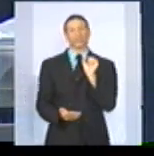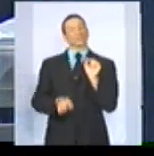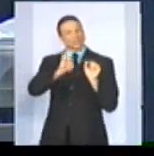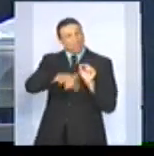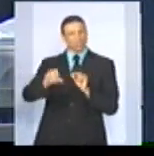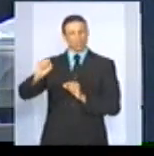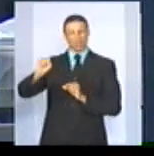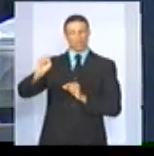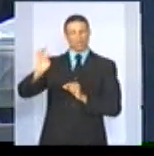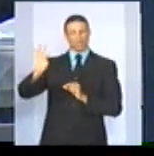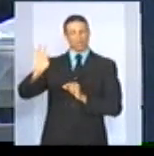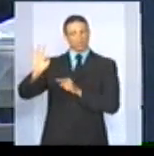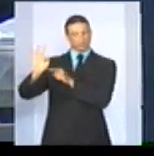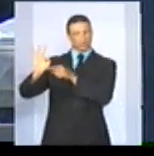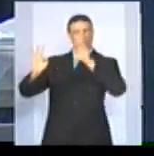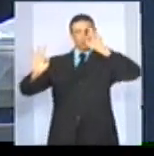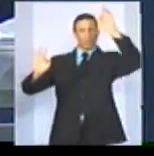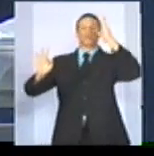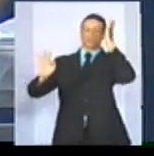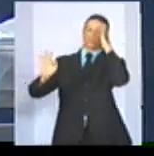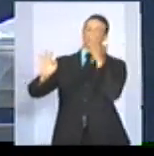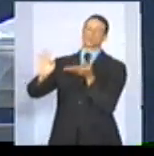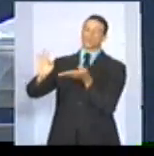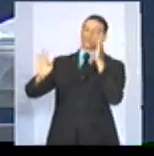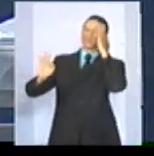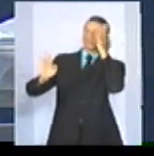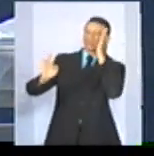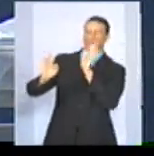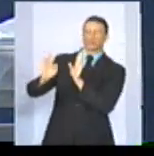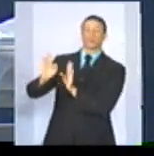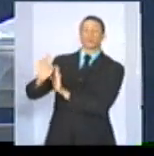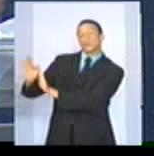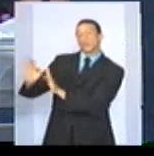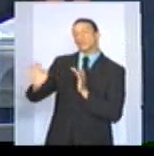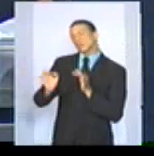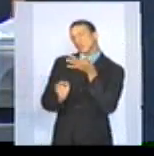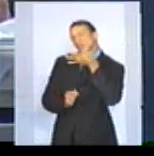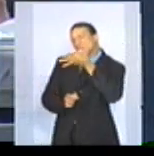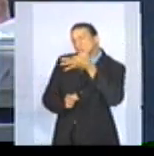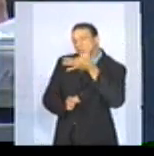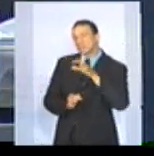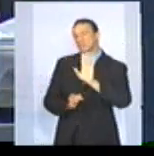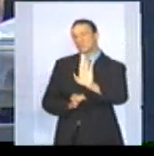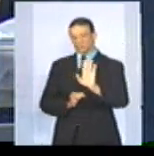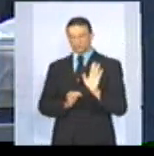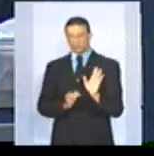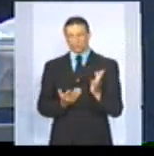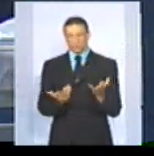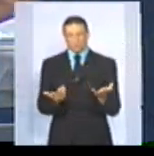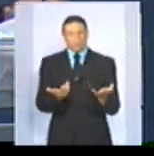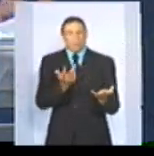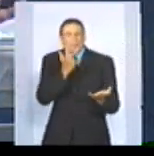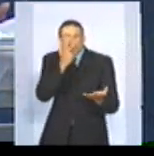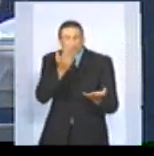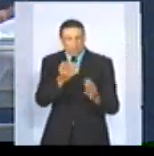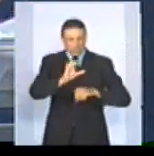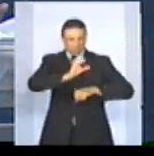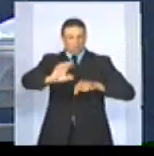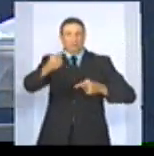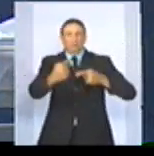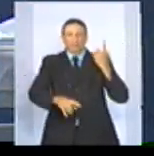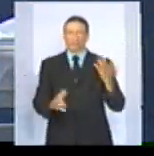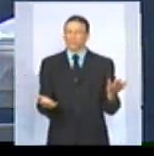o Supremo Tribunal Federal com certeza mas na nossa análise não é um aspecto em relação a inconstitucionalidade